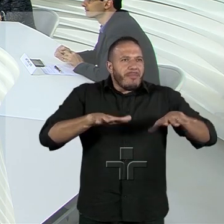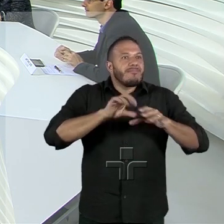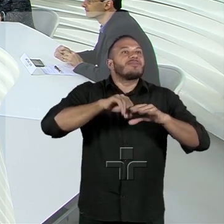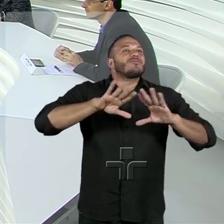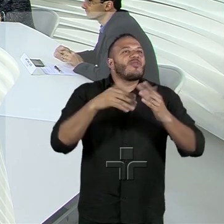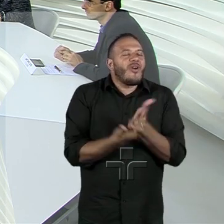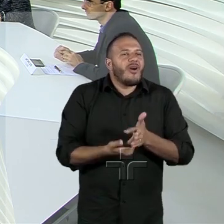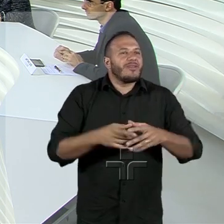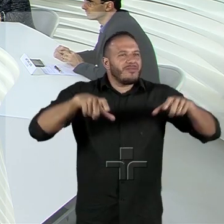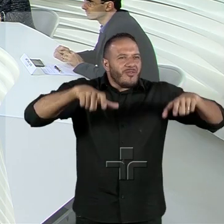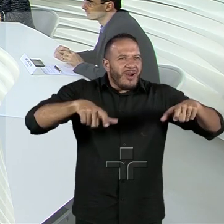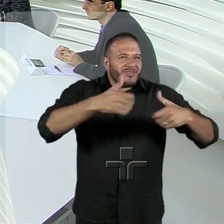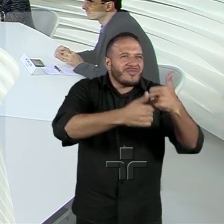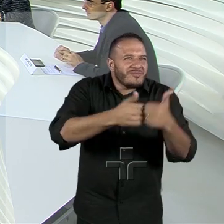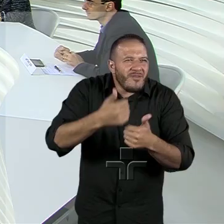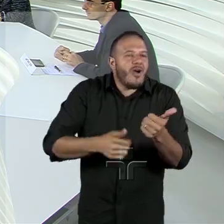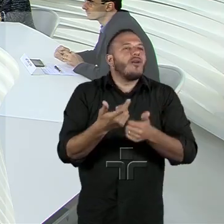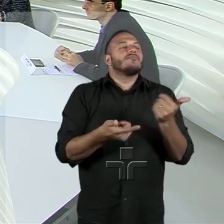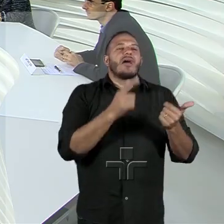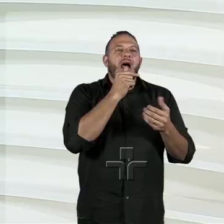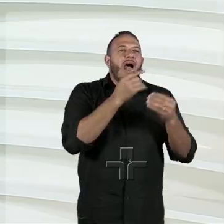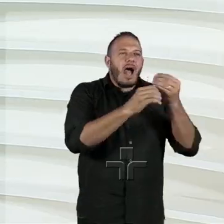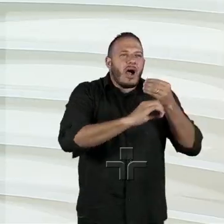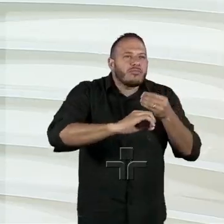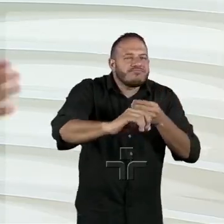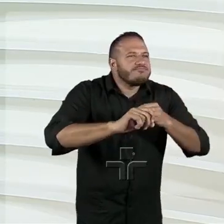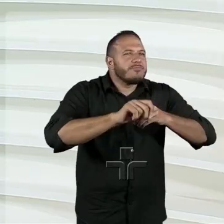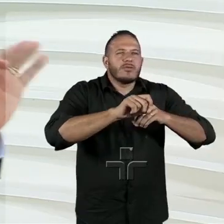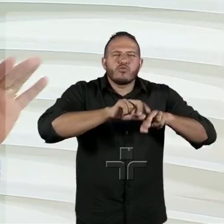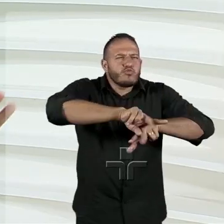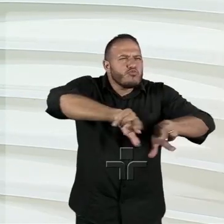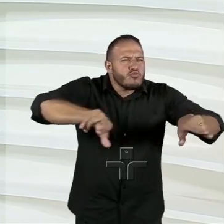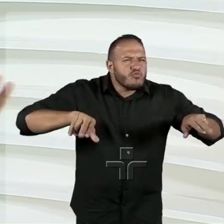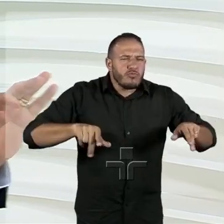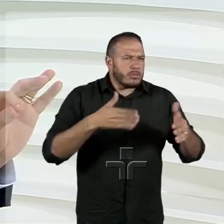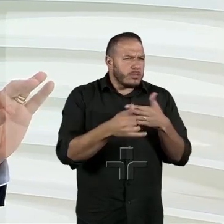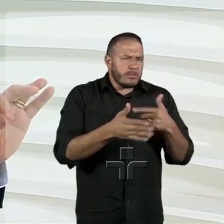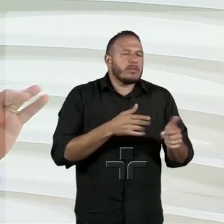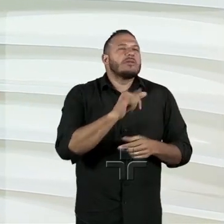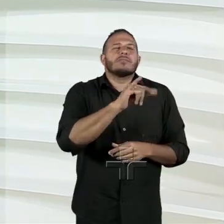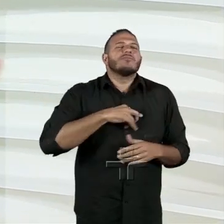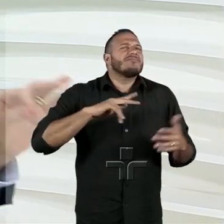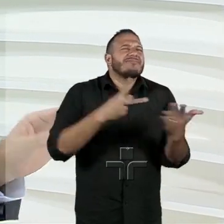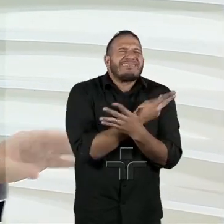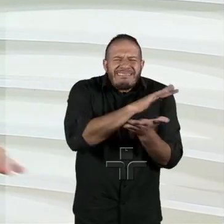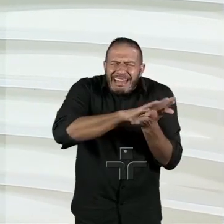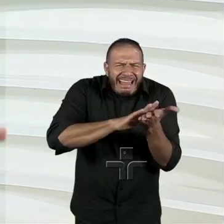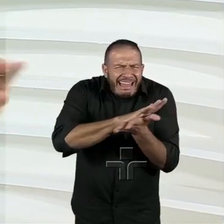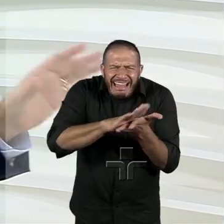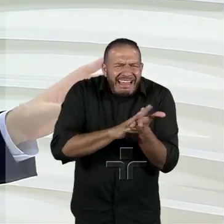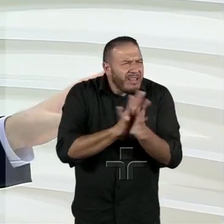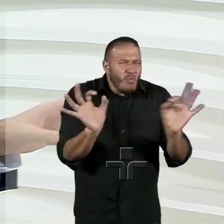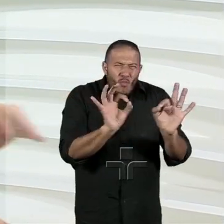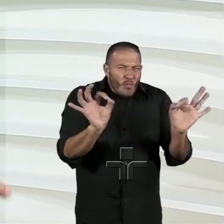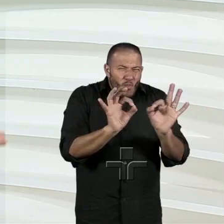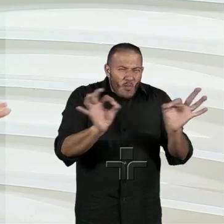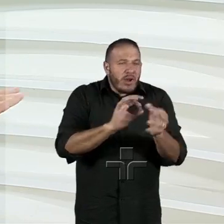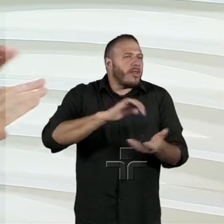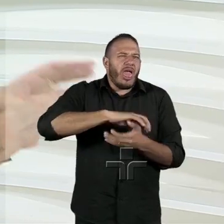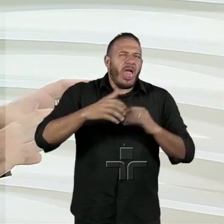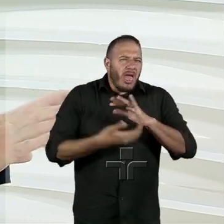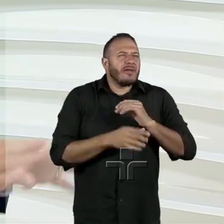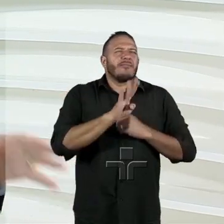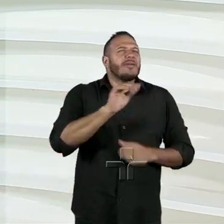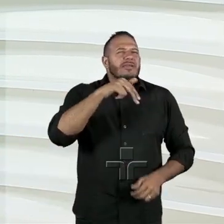da hidráulica da escola funcionando, ele independe. Se não tivesse acontecido nada no Brasil, não tivéssemos reforma, não tivéssemos BNCC,